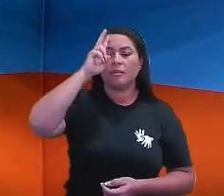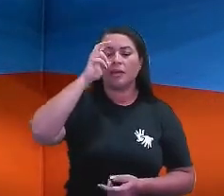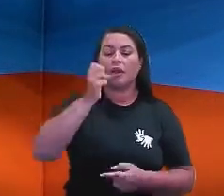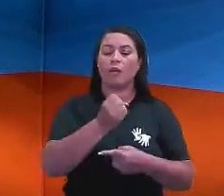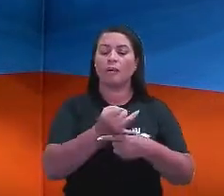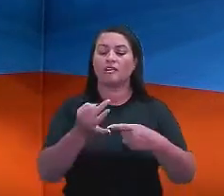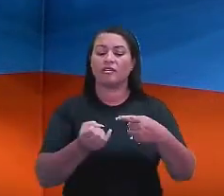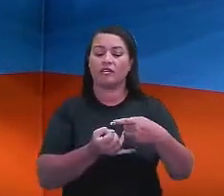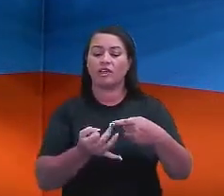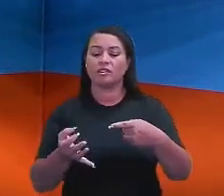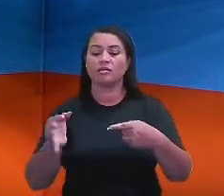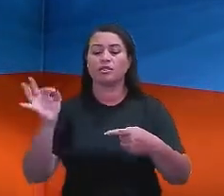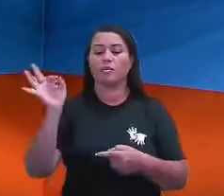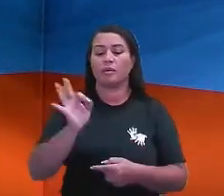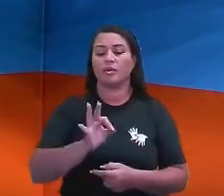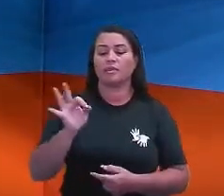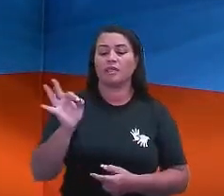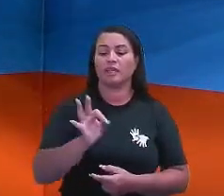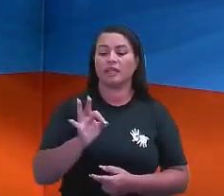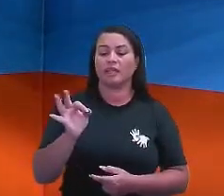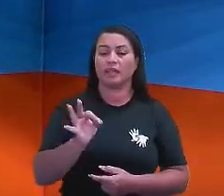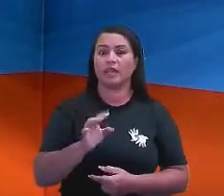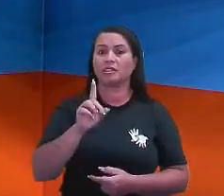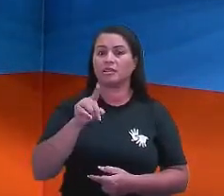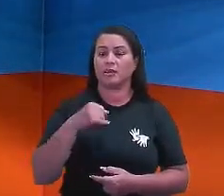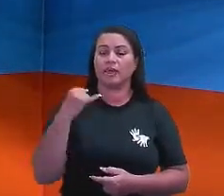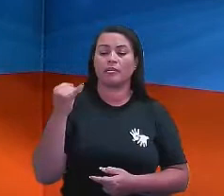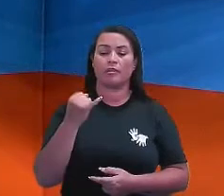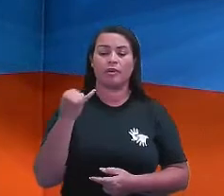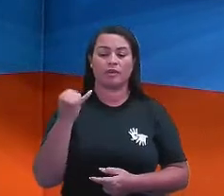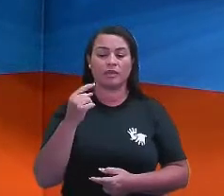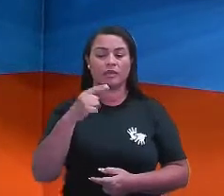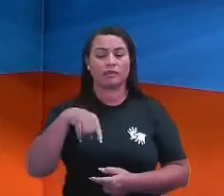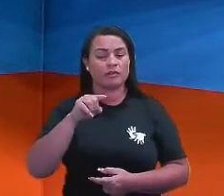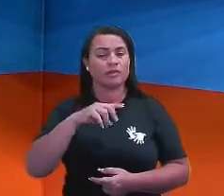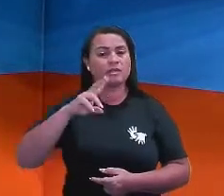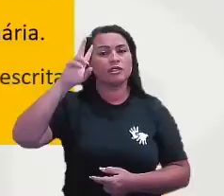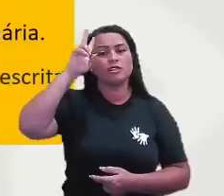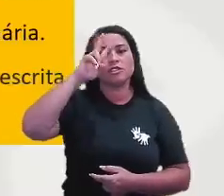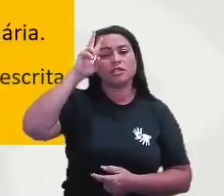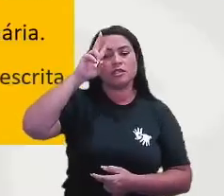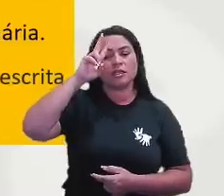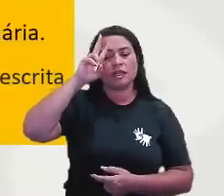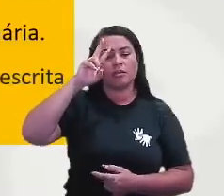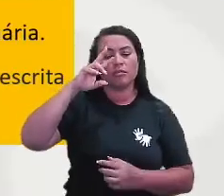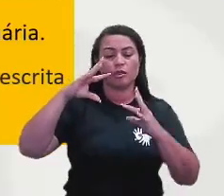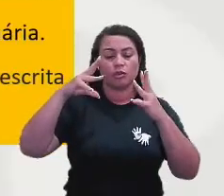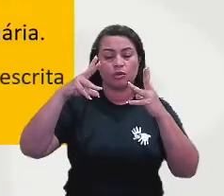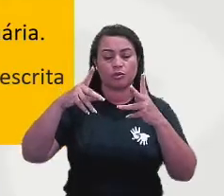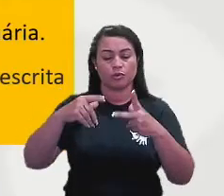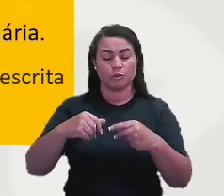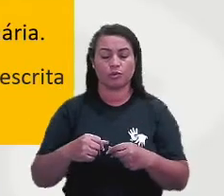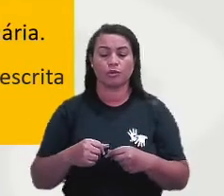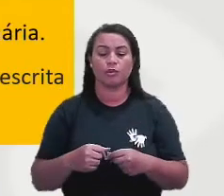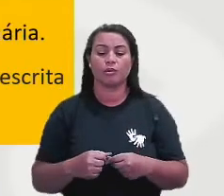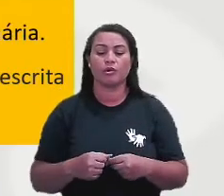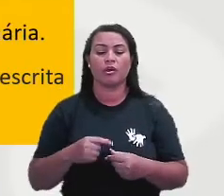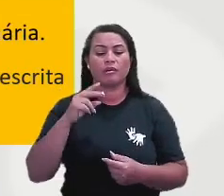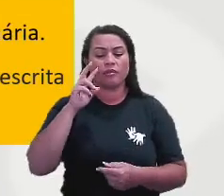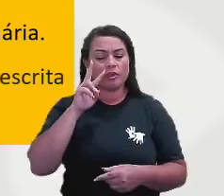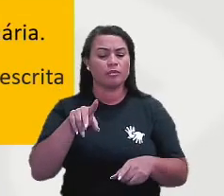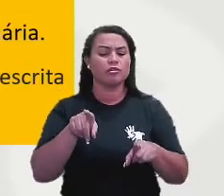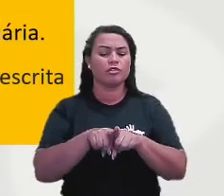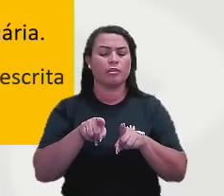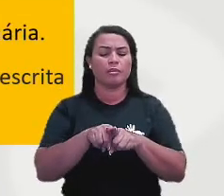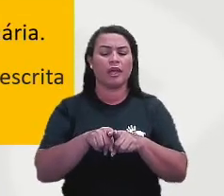frações, né, de porcentagem. Então é importante que vocês relembrem tudo isso, tá? Então, a gente aí viu a questão